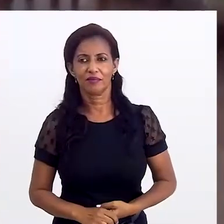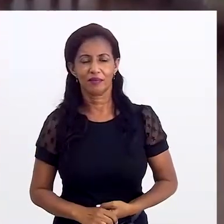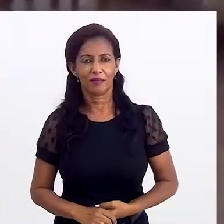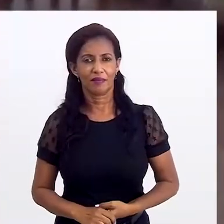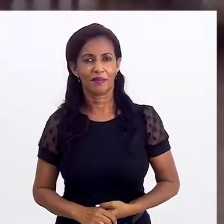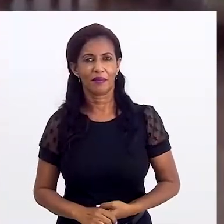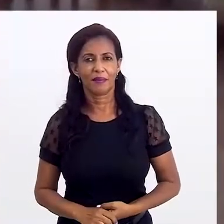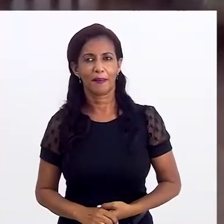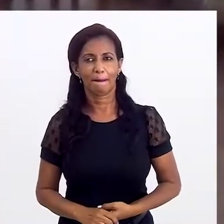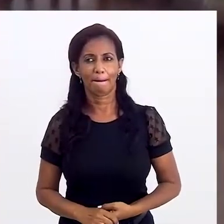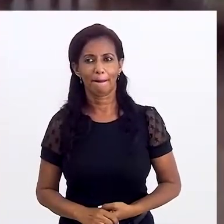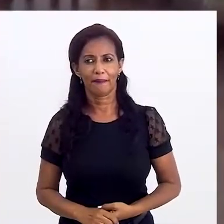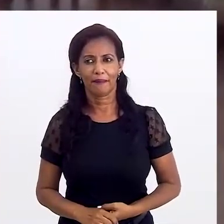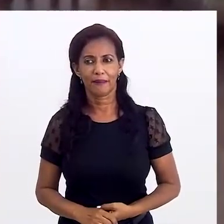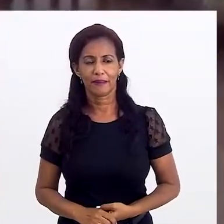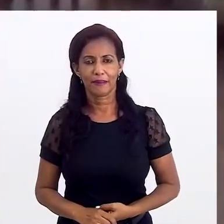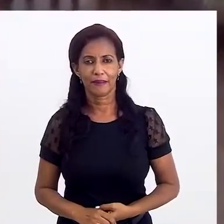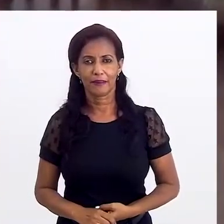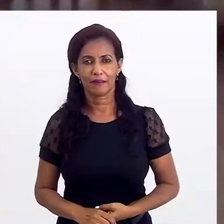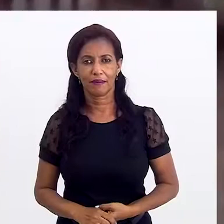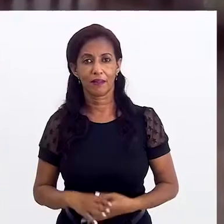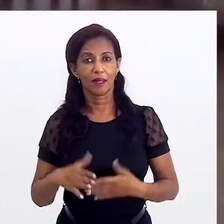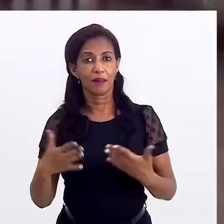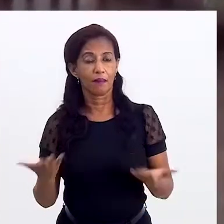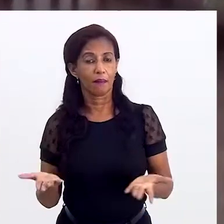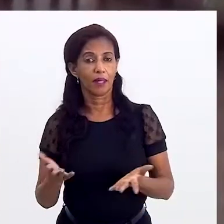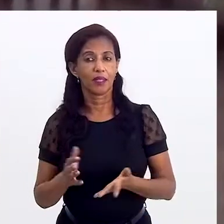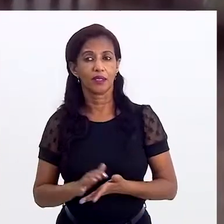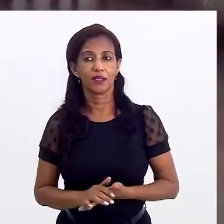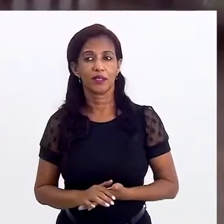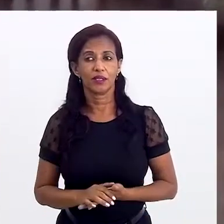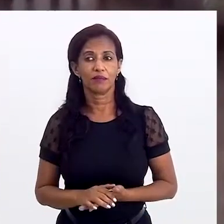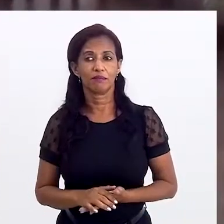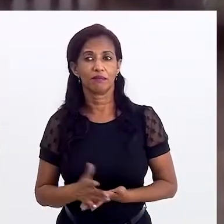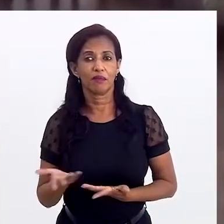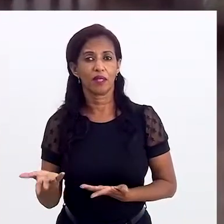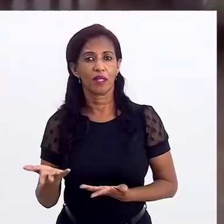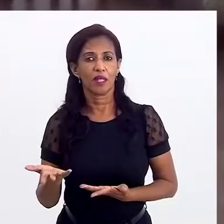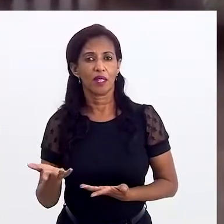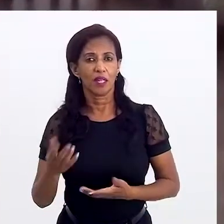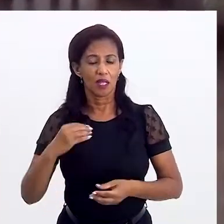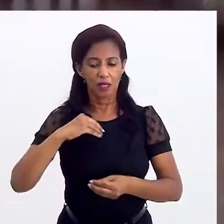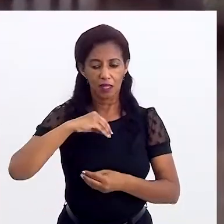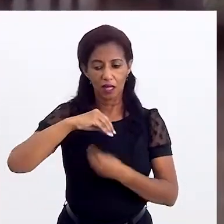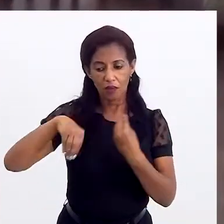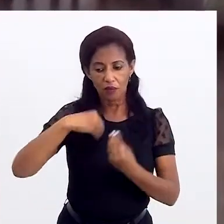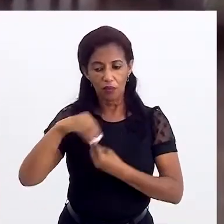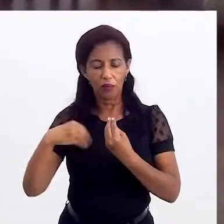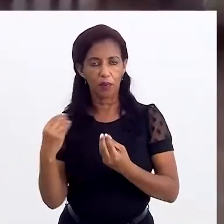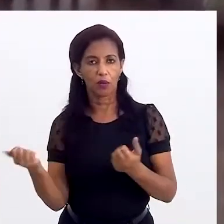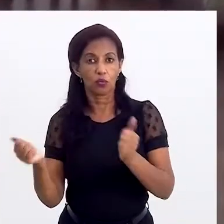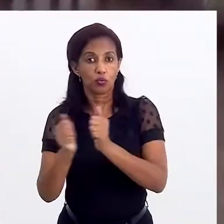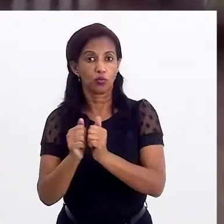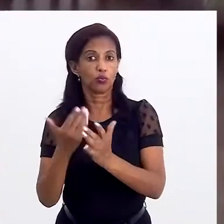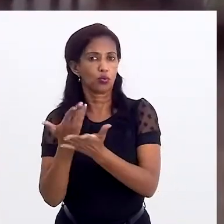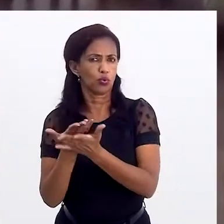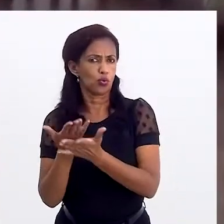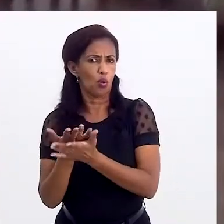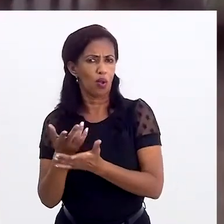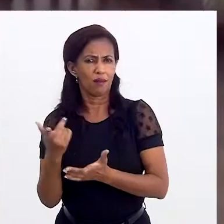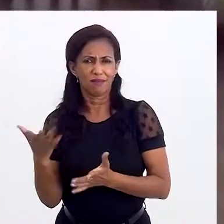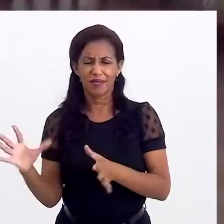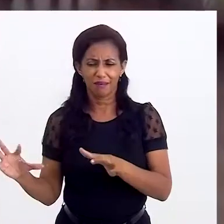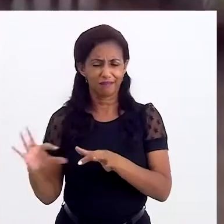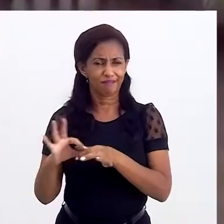longe, muito distante, né? Mas esse envolvimento nosso com a escola sempre foi